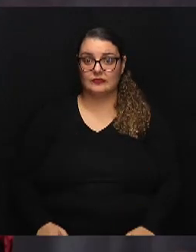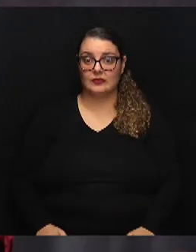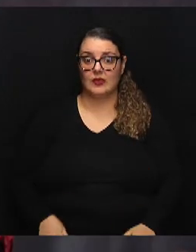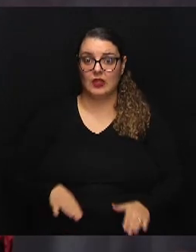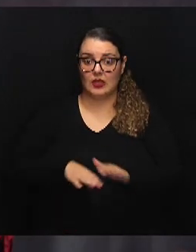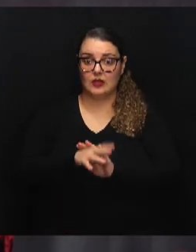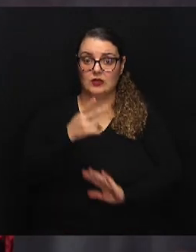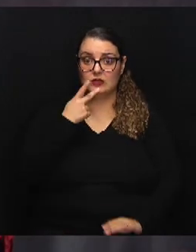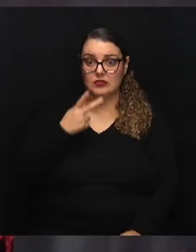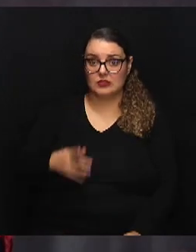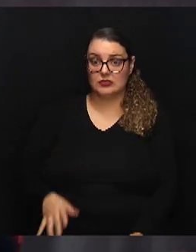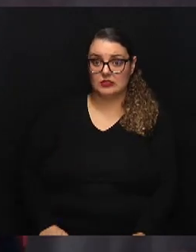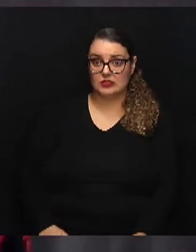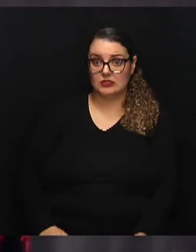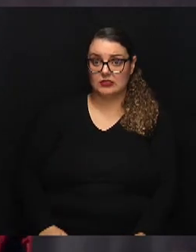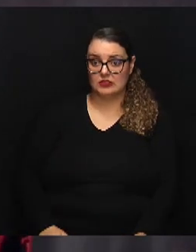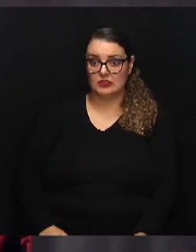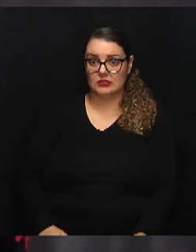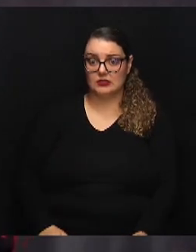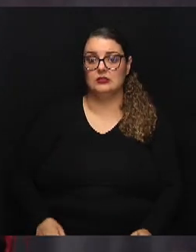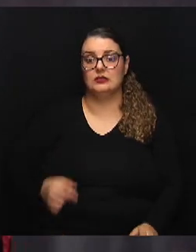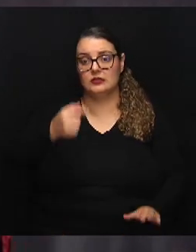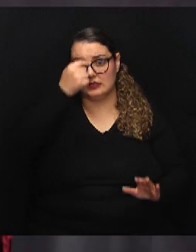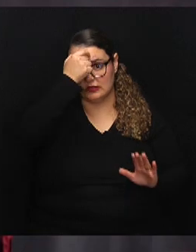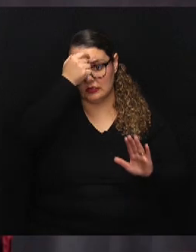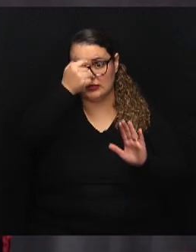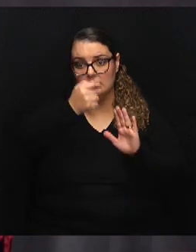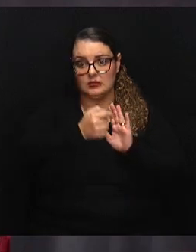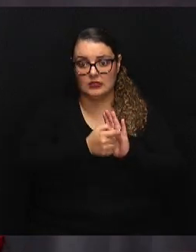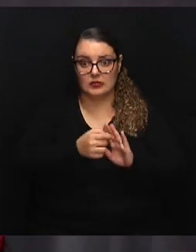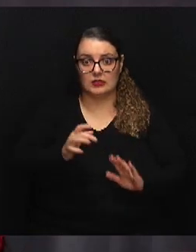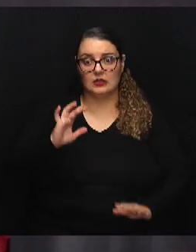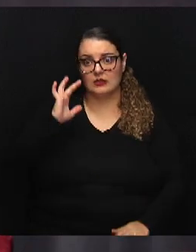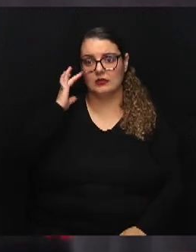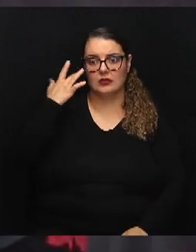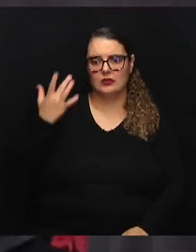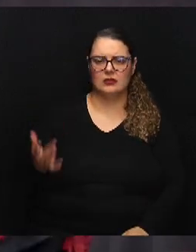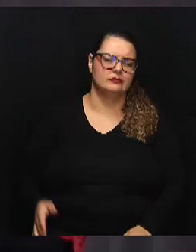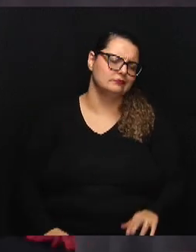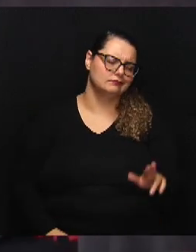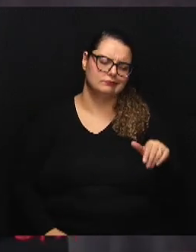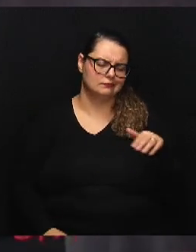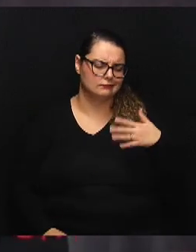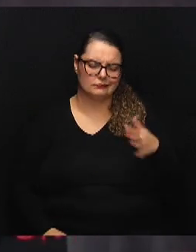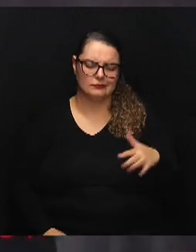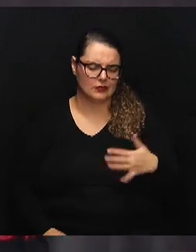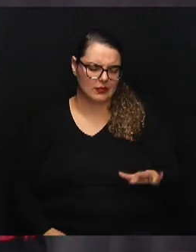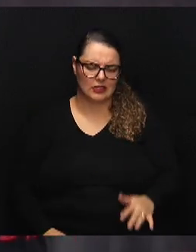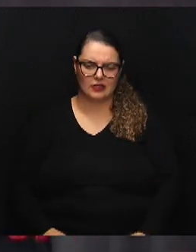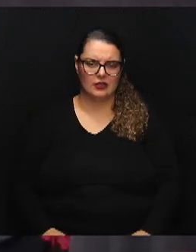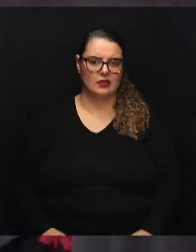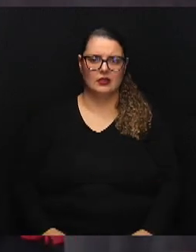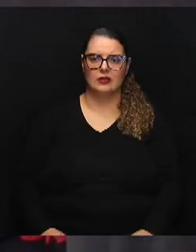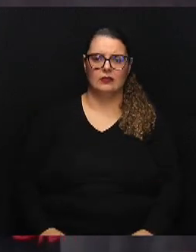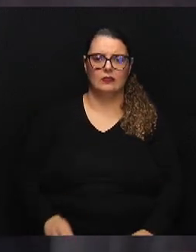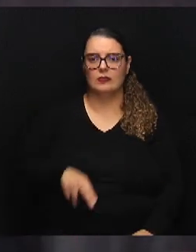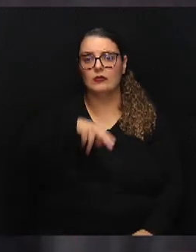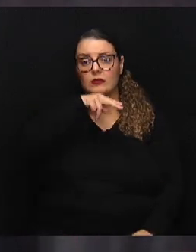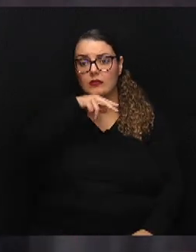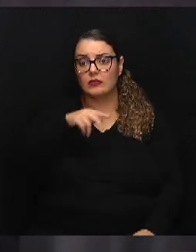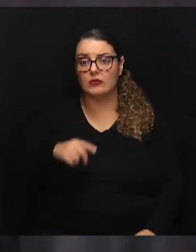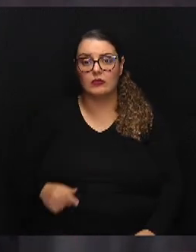que assim, inteligência artificial é uma coisa que eu achava que, não, imagina, né, isso é uma coisa que os meus netos vão curtir.